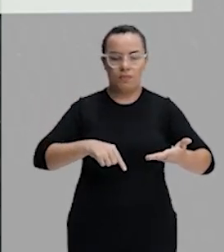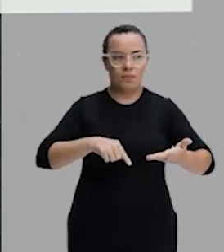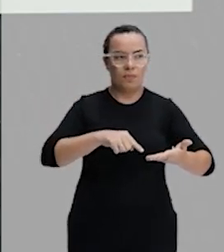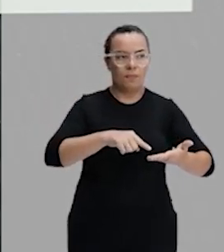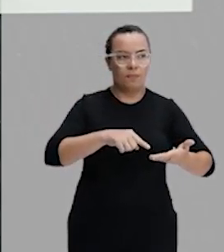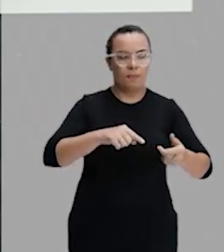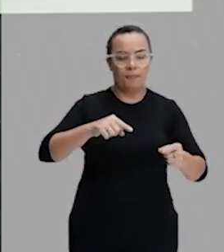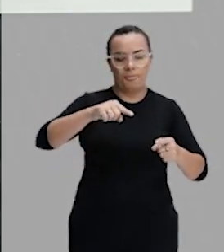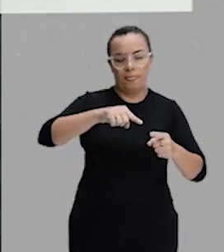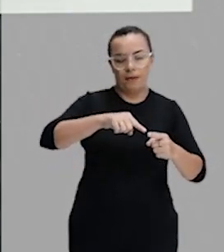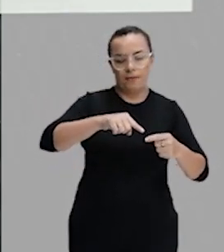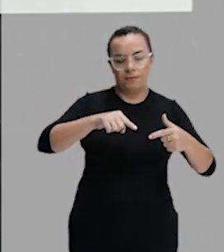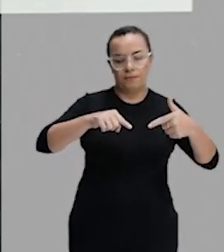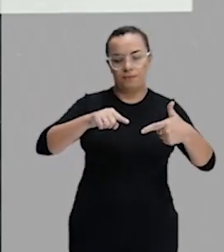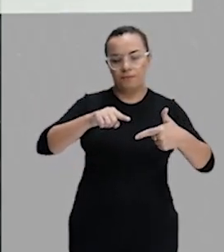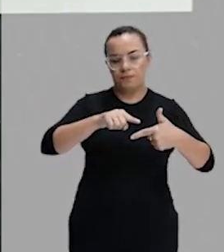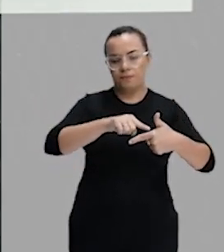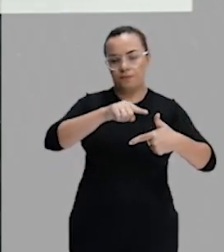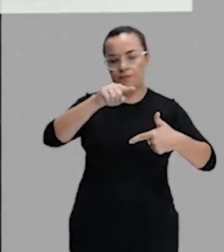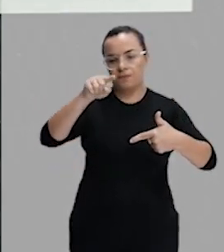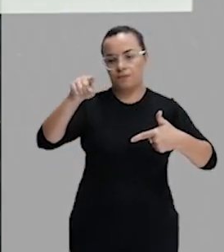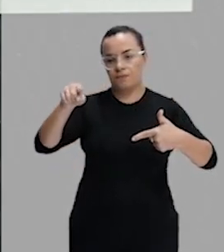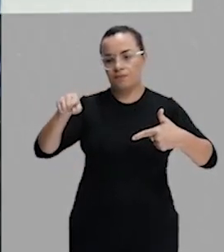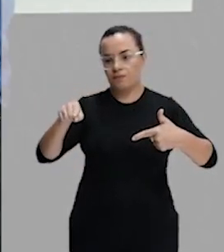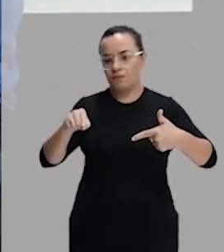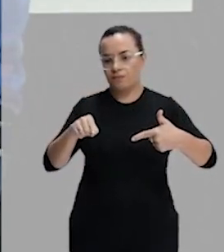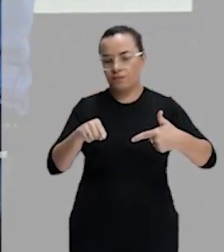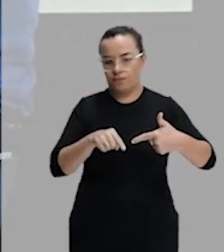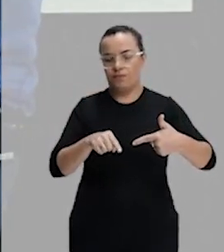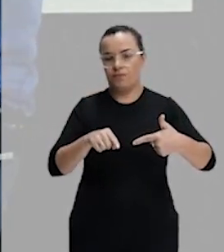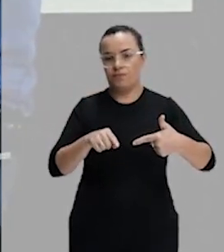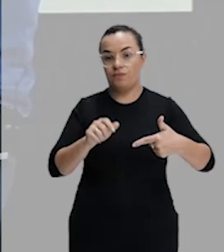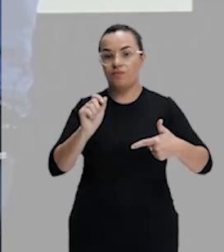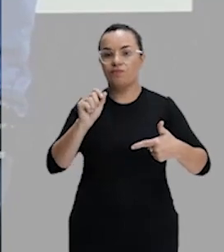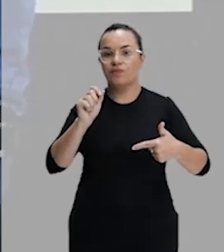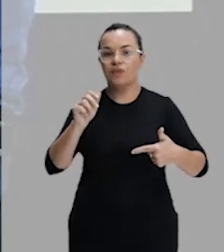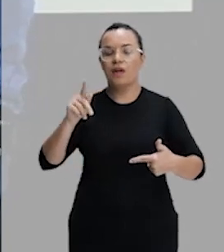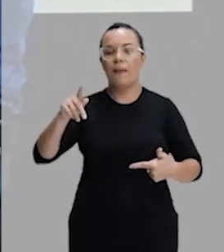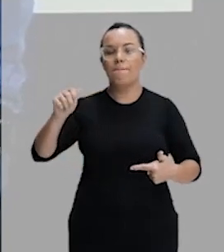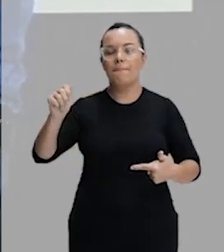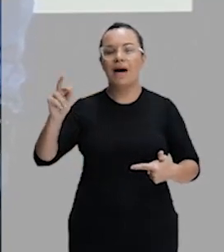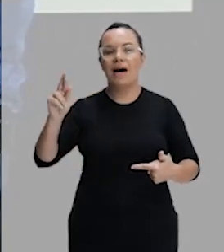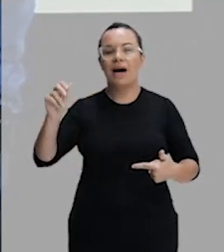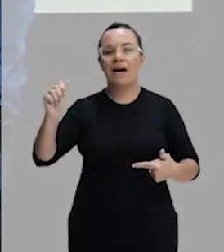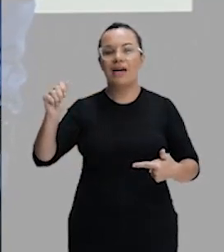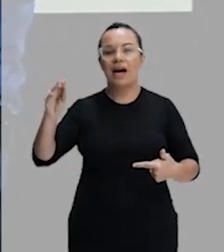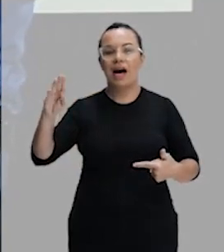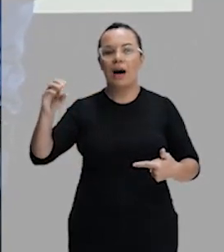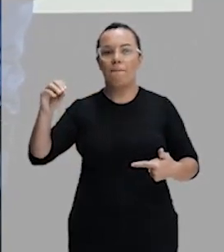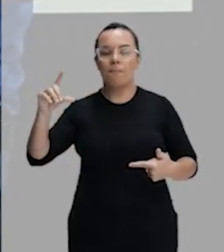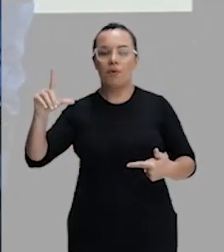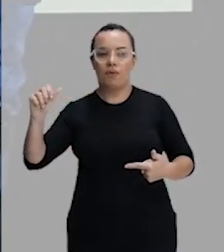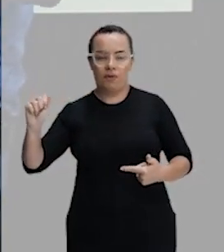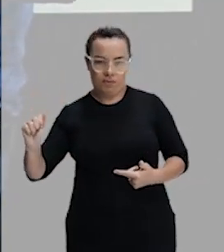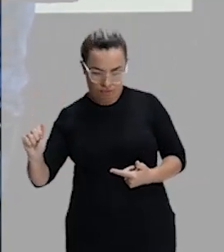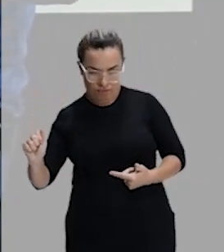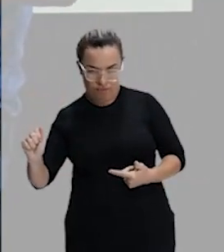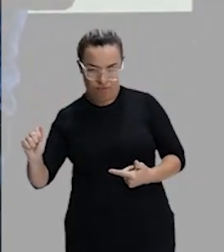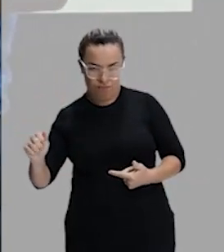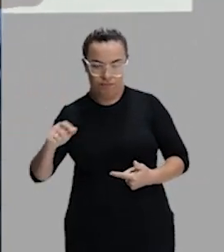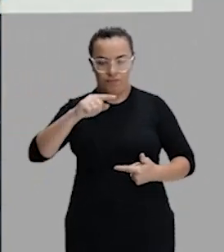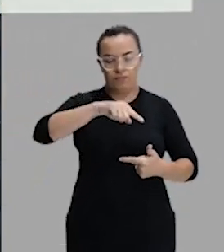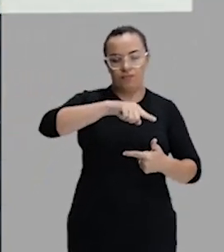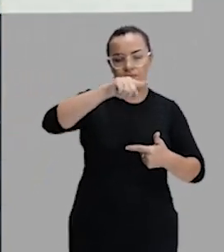parábola. Está destacado aí. Então, a parábola é formada por essa seção que vai cortando o